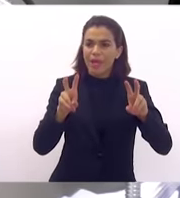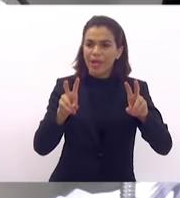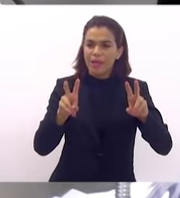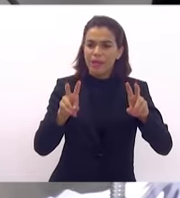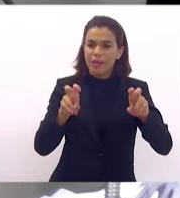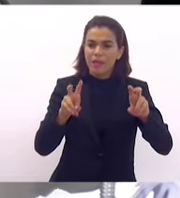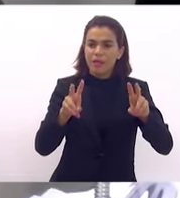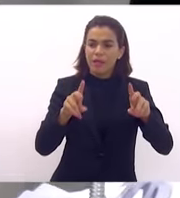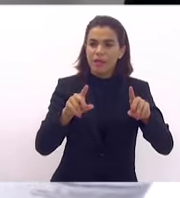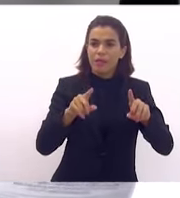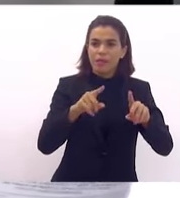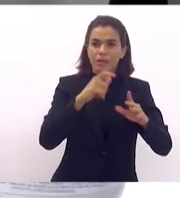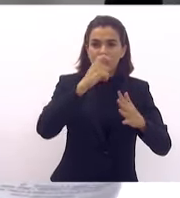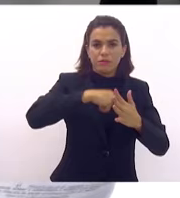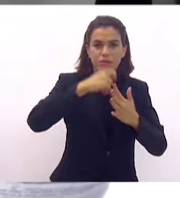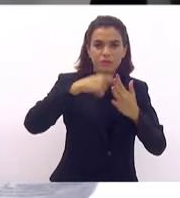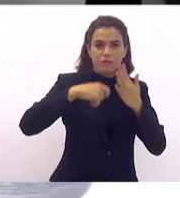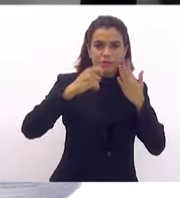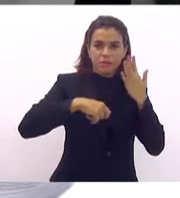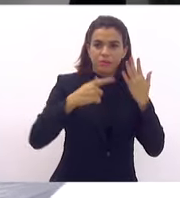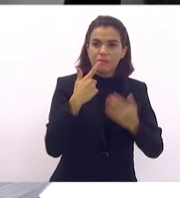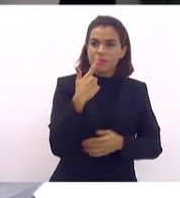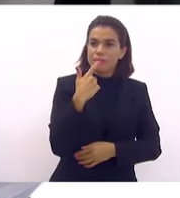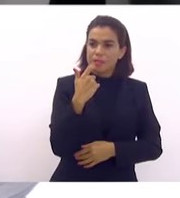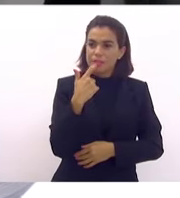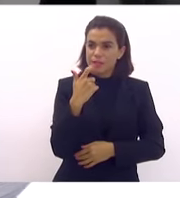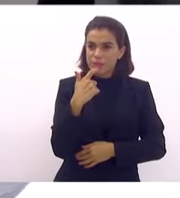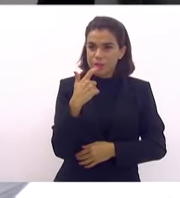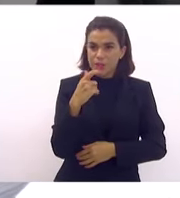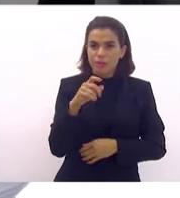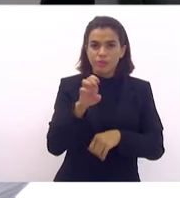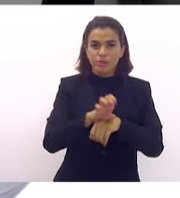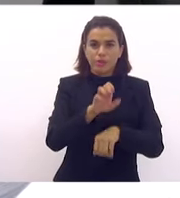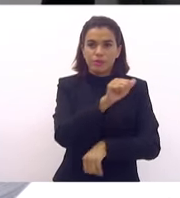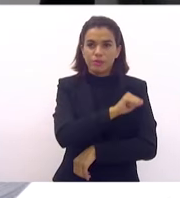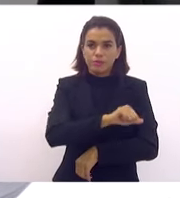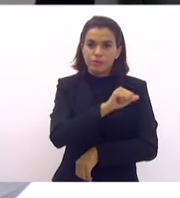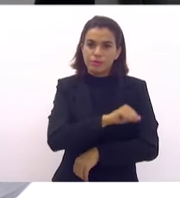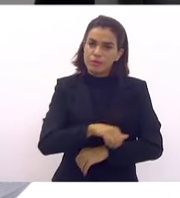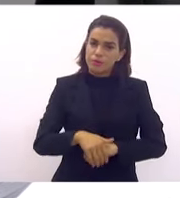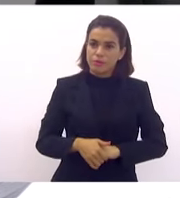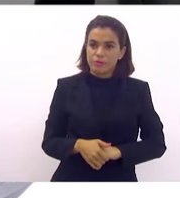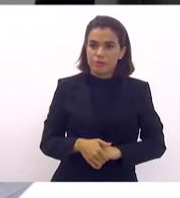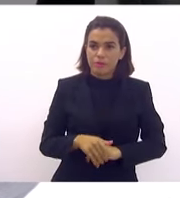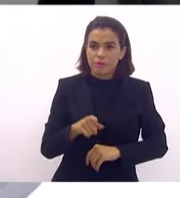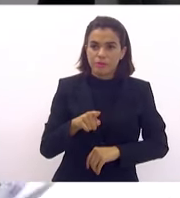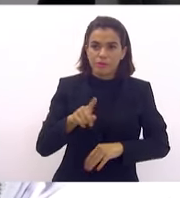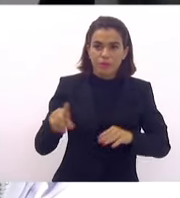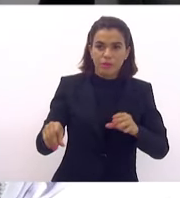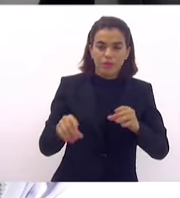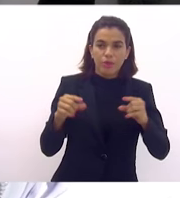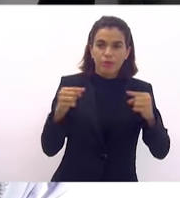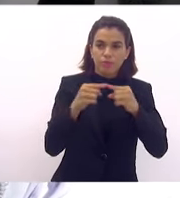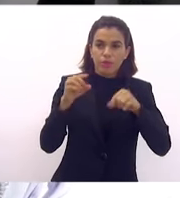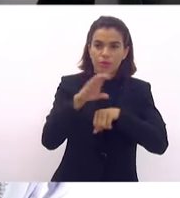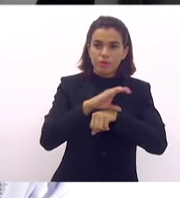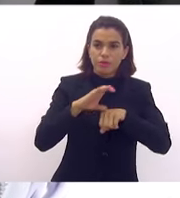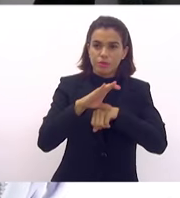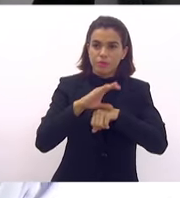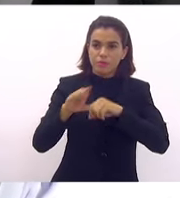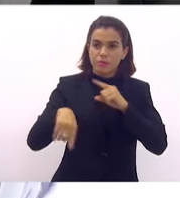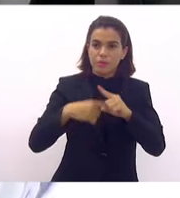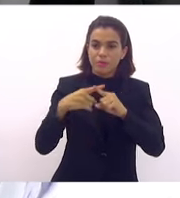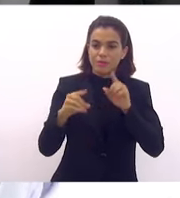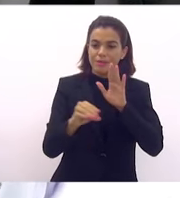Janeiro e dá outras providências. O parecer do deputado doutor Serginho foi pela constitucionalidade, com emendas, concluindo por substitutivo